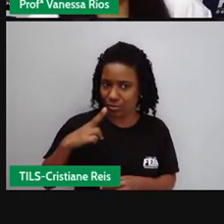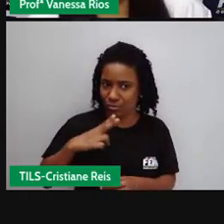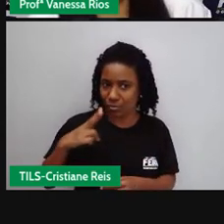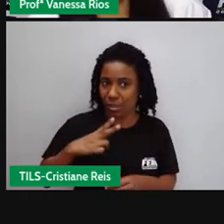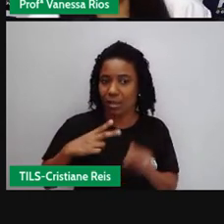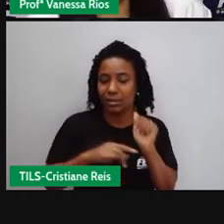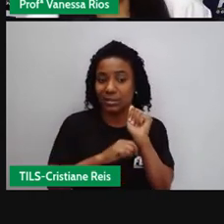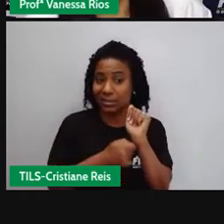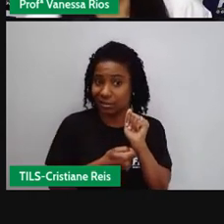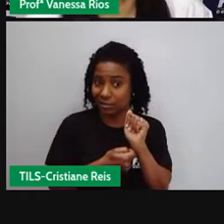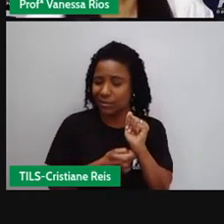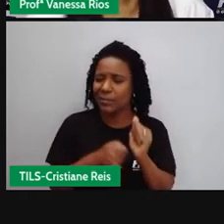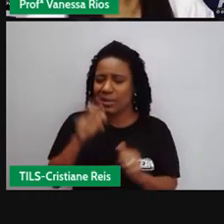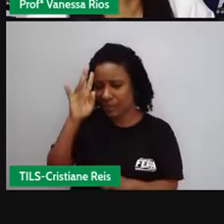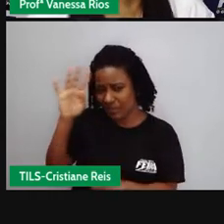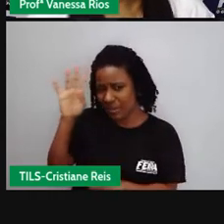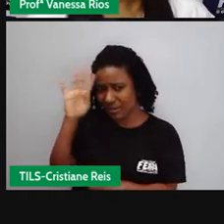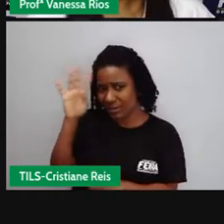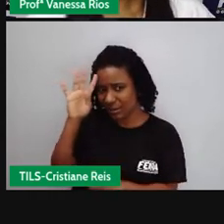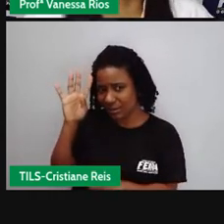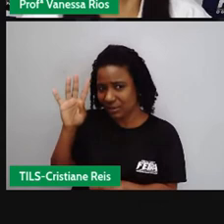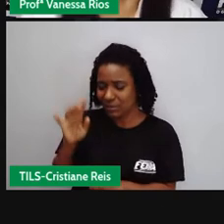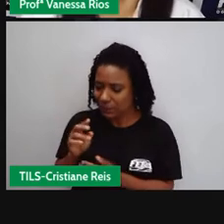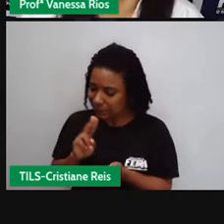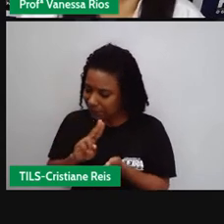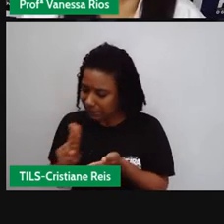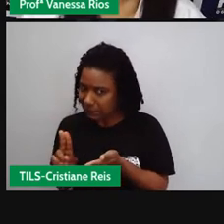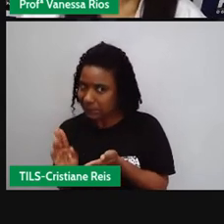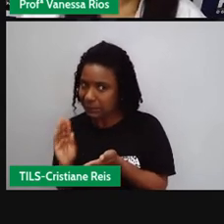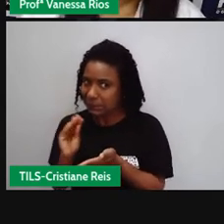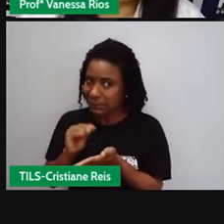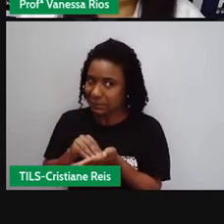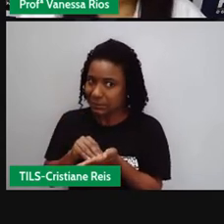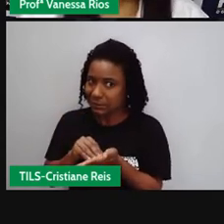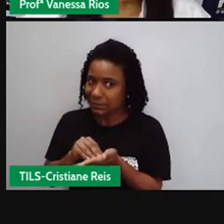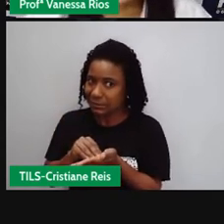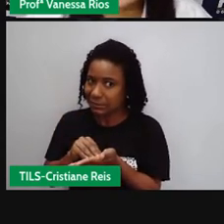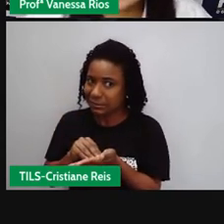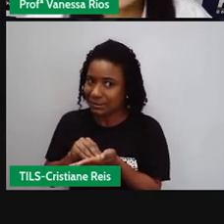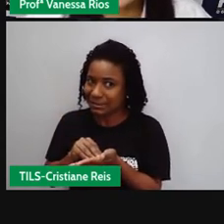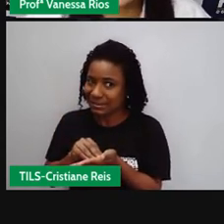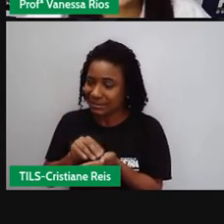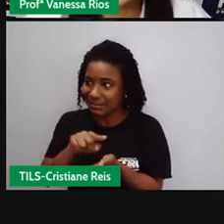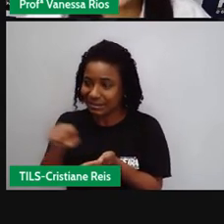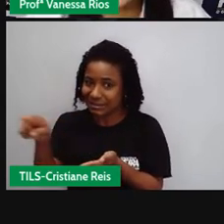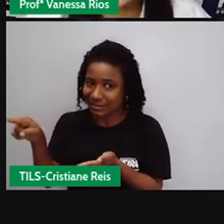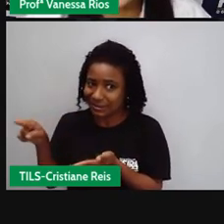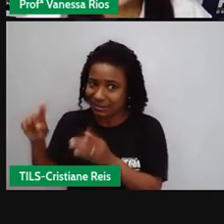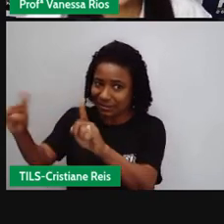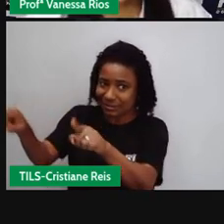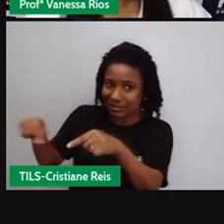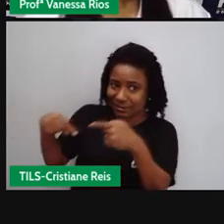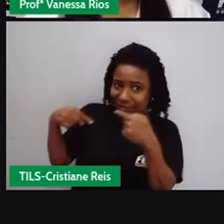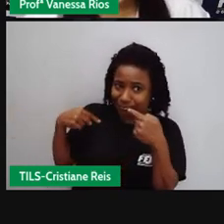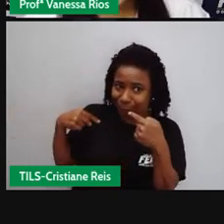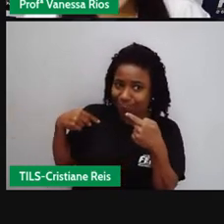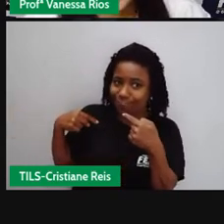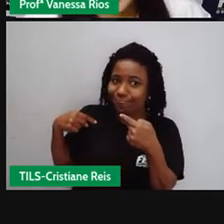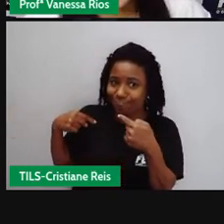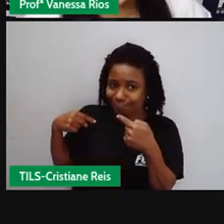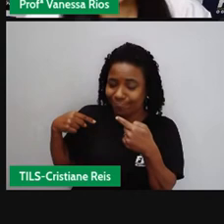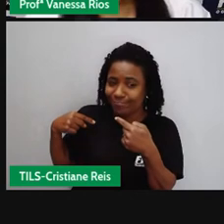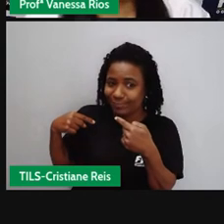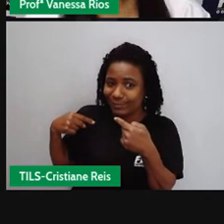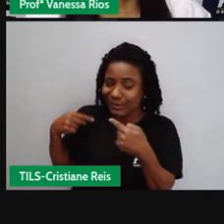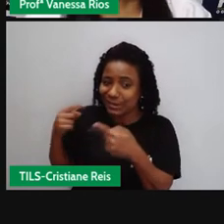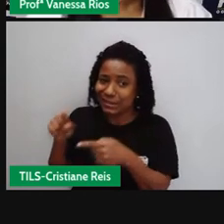determinada pessoa, ela não poderia fazer isso porque todo mundo saberia em quem ela votou. Hoje o voto é